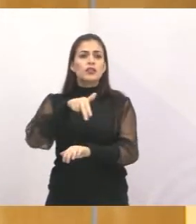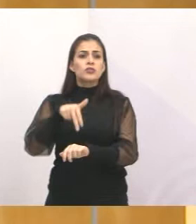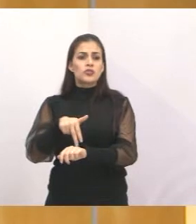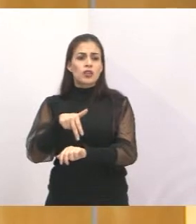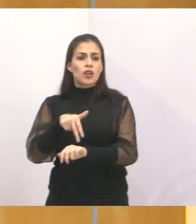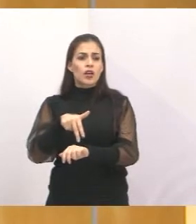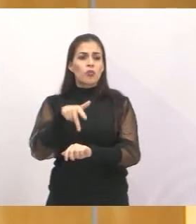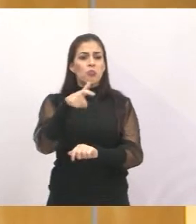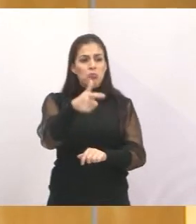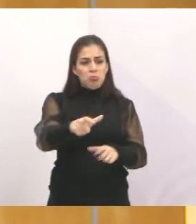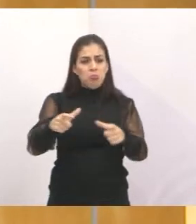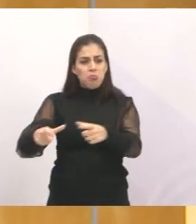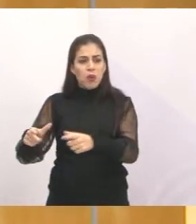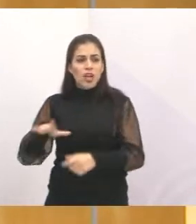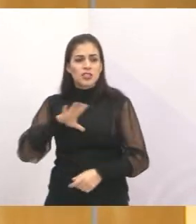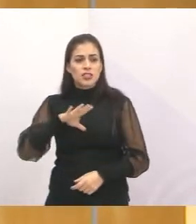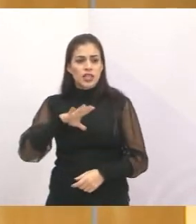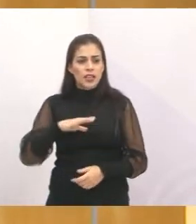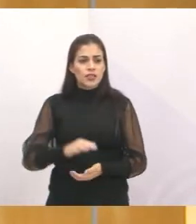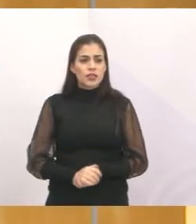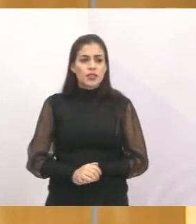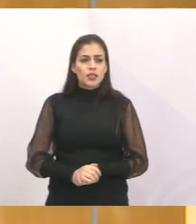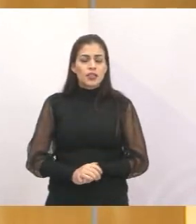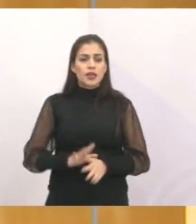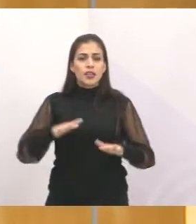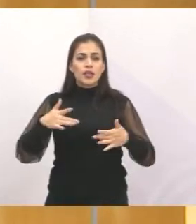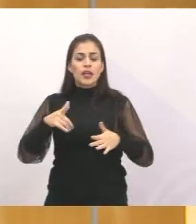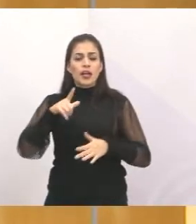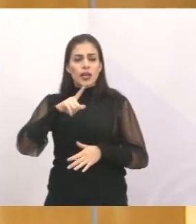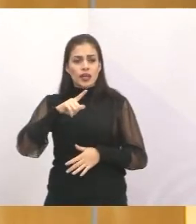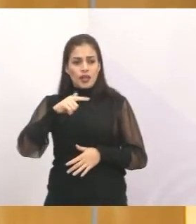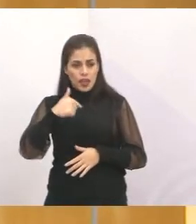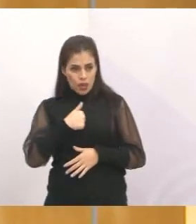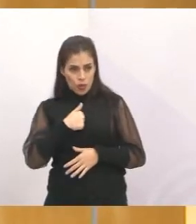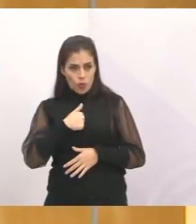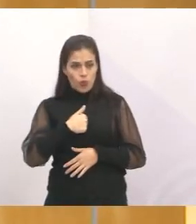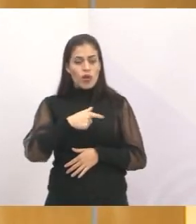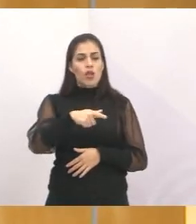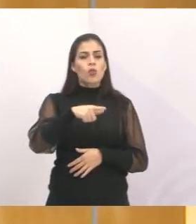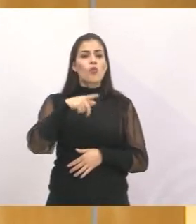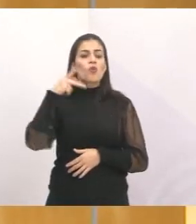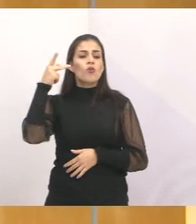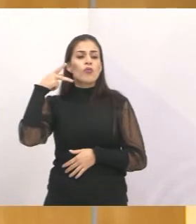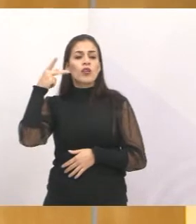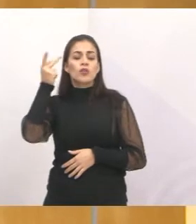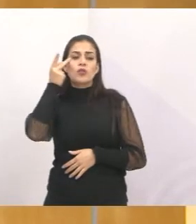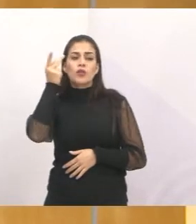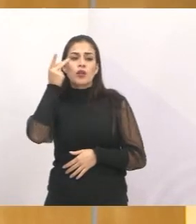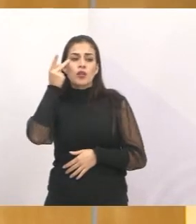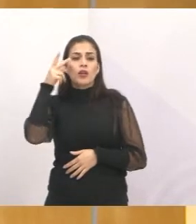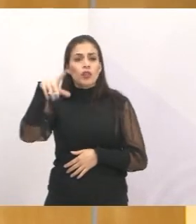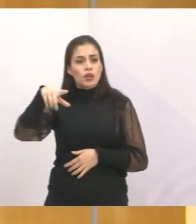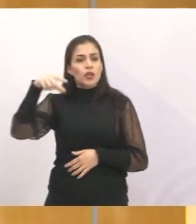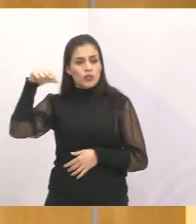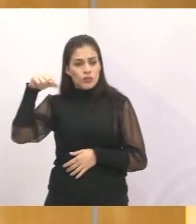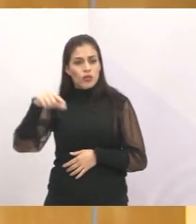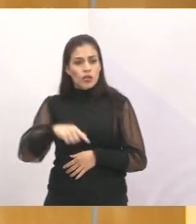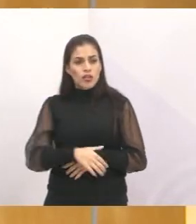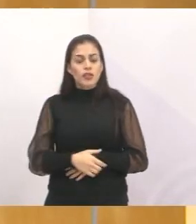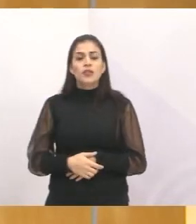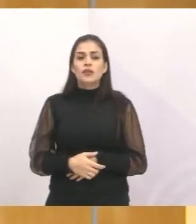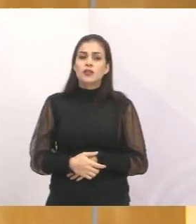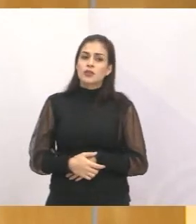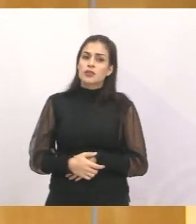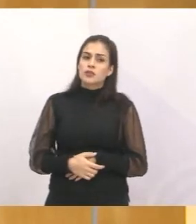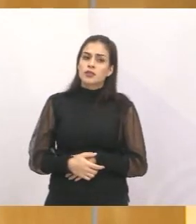básico. E eu e o vereador Paulinho fomos escolhidos. Eu era presidente da Frente Parlamentar dos Vereadores da região metropolitana do